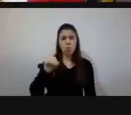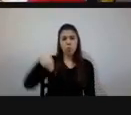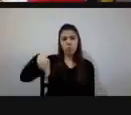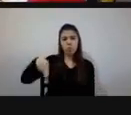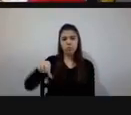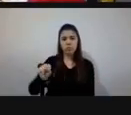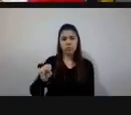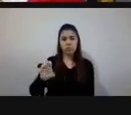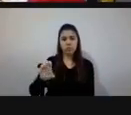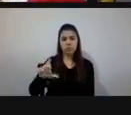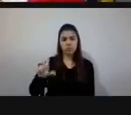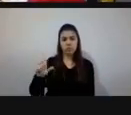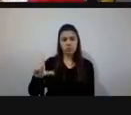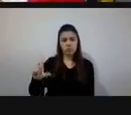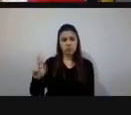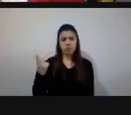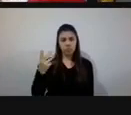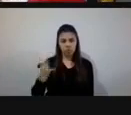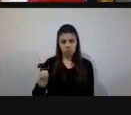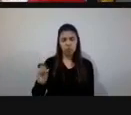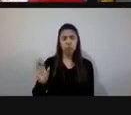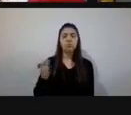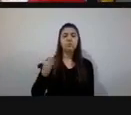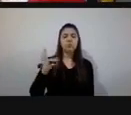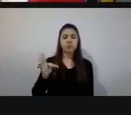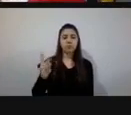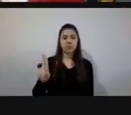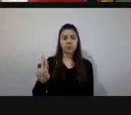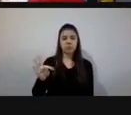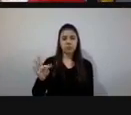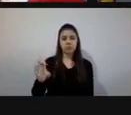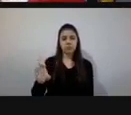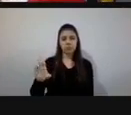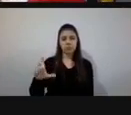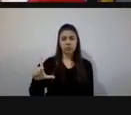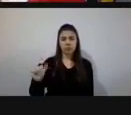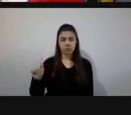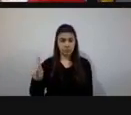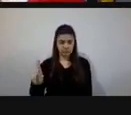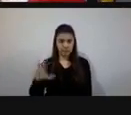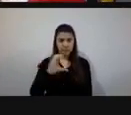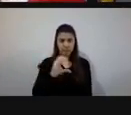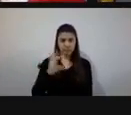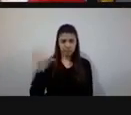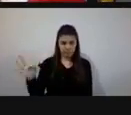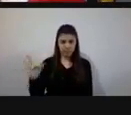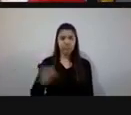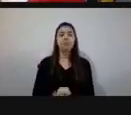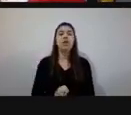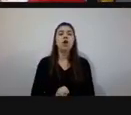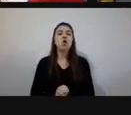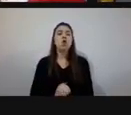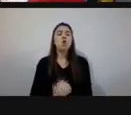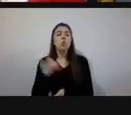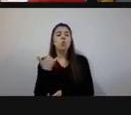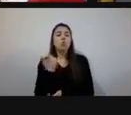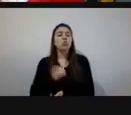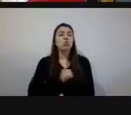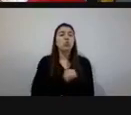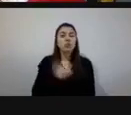Se alguém não lembrar desses números, um número mais fácil de lembrar, por exemplo, numa emergência, né, número de